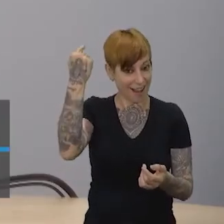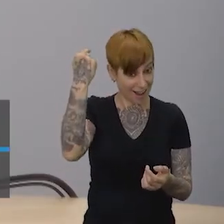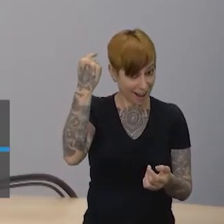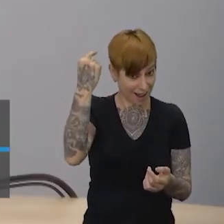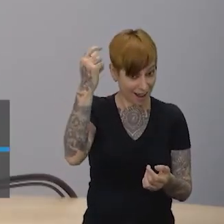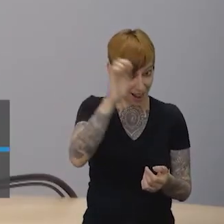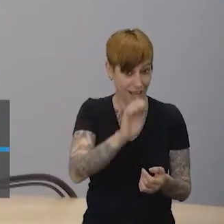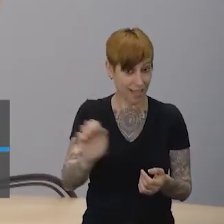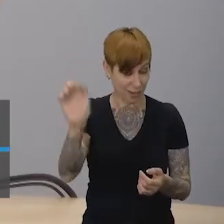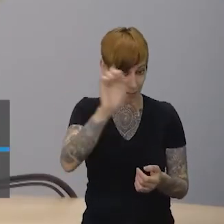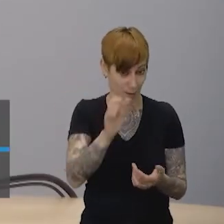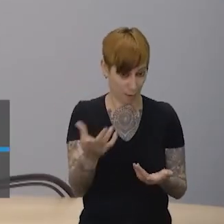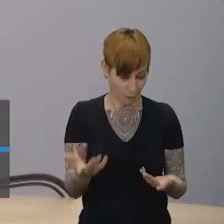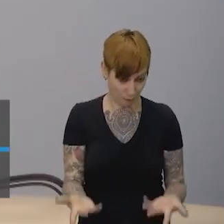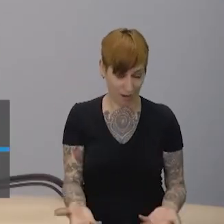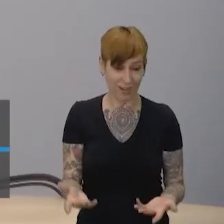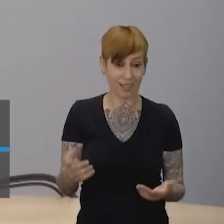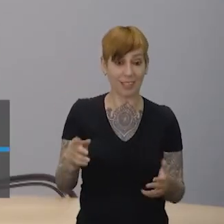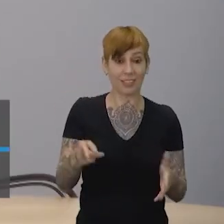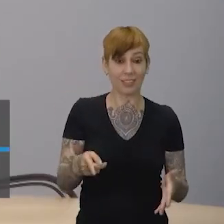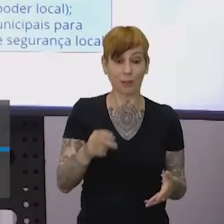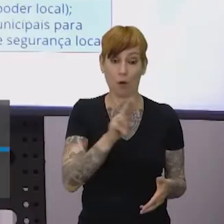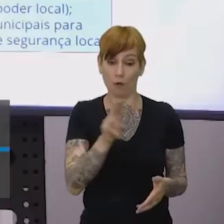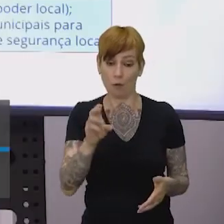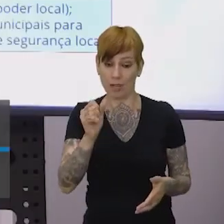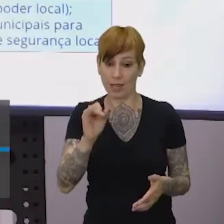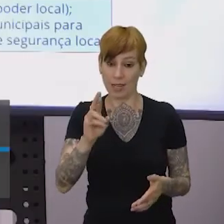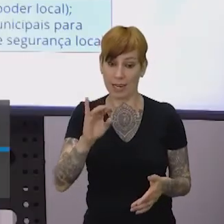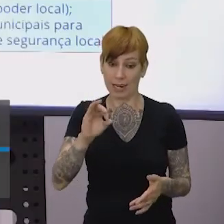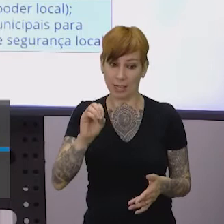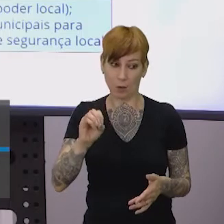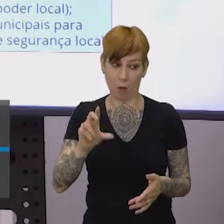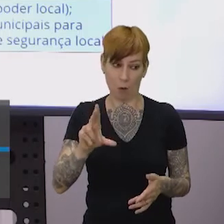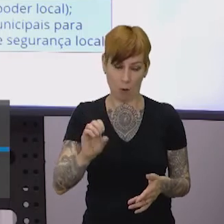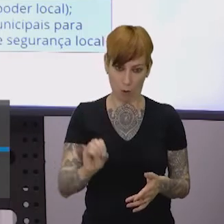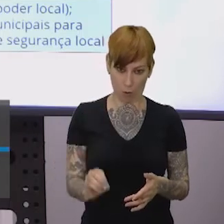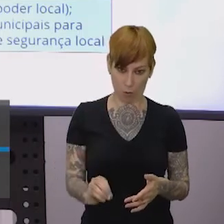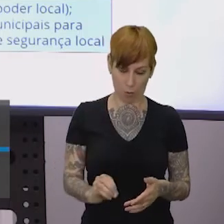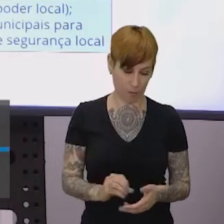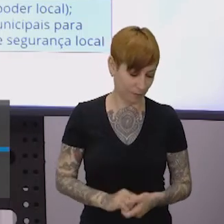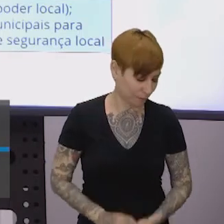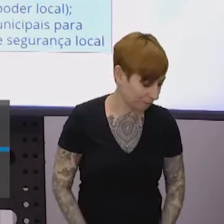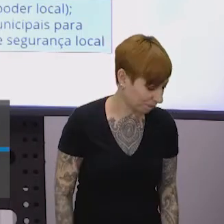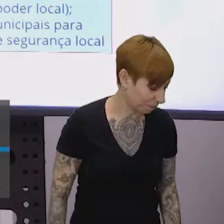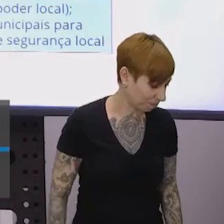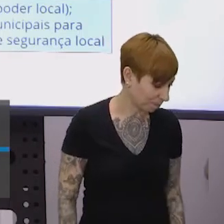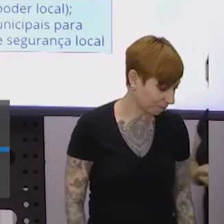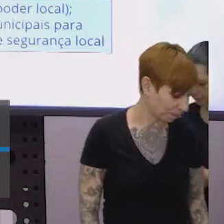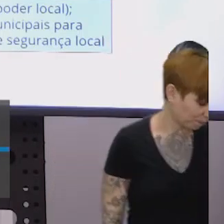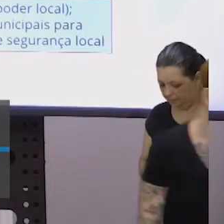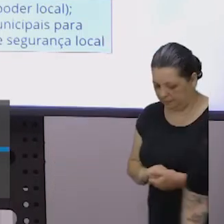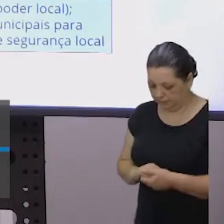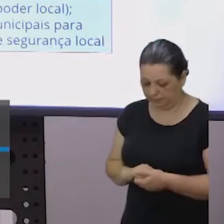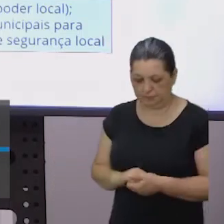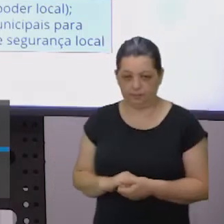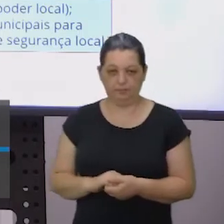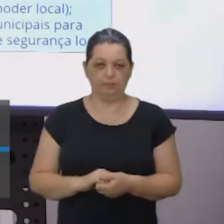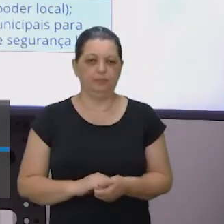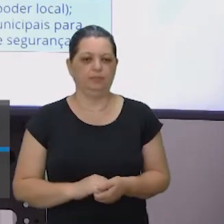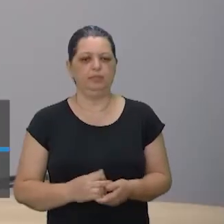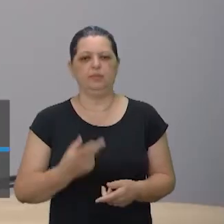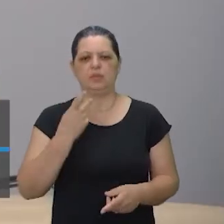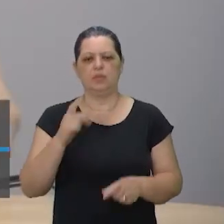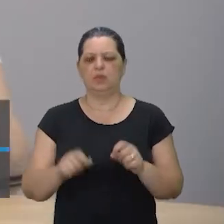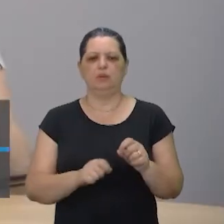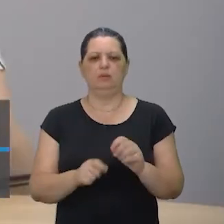sendo descendente Mesmo sendo rica, sendo latifundiária, Fala pra galera o que é